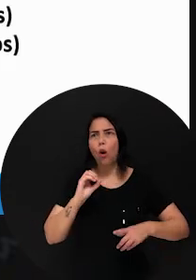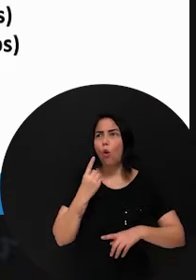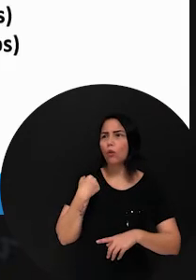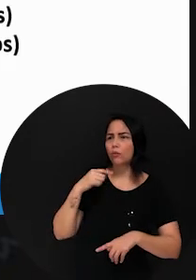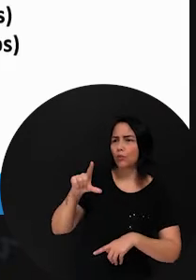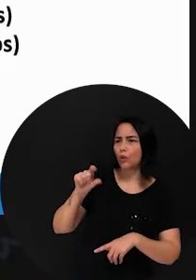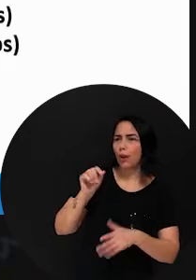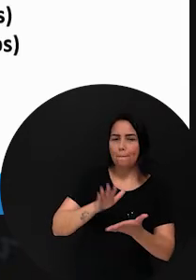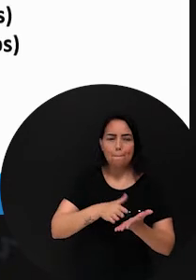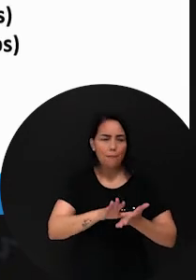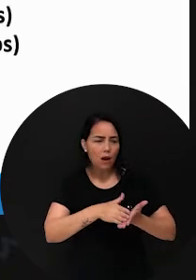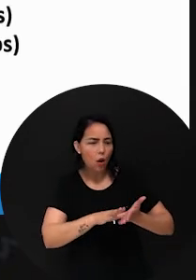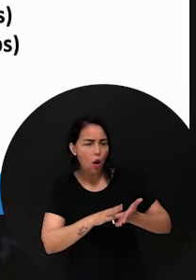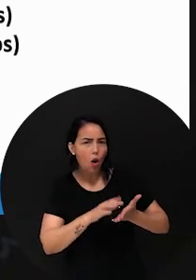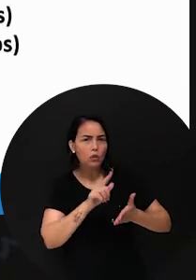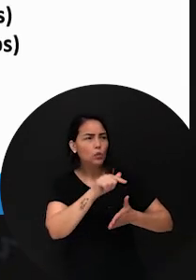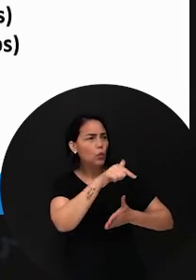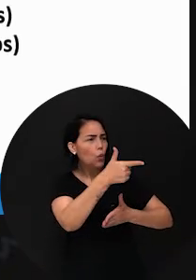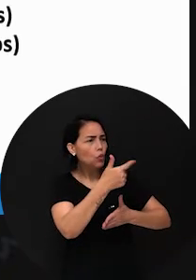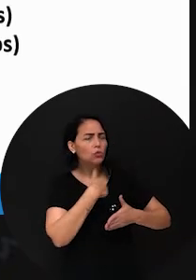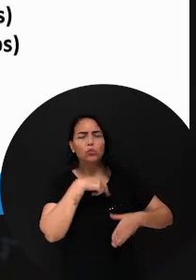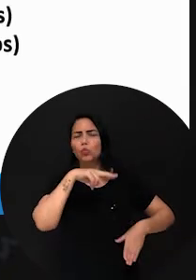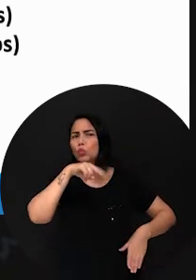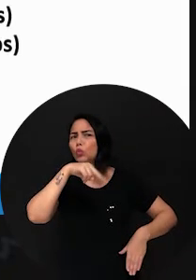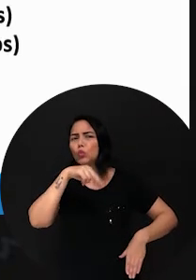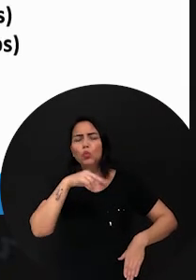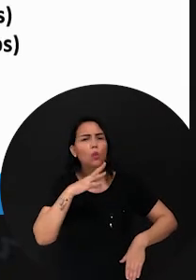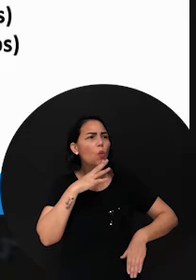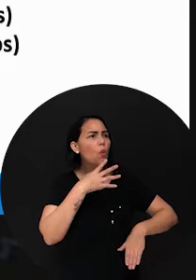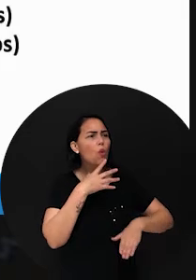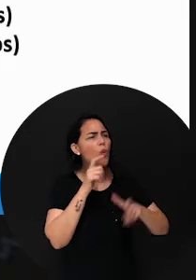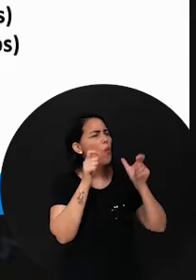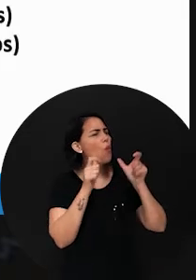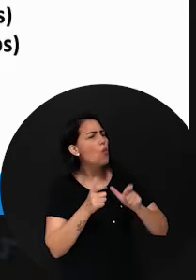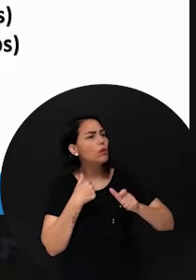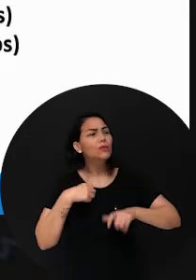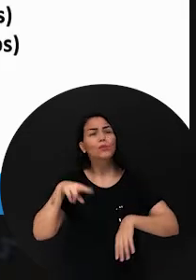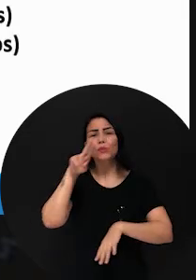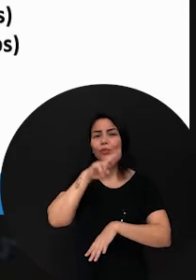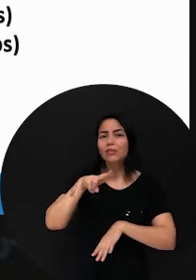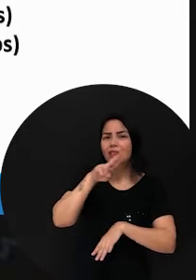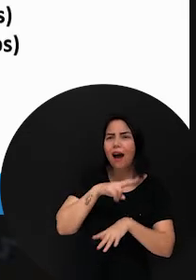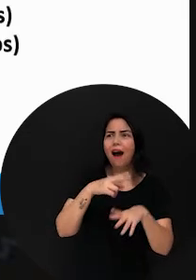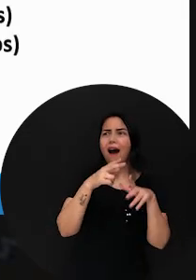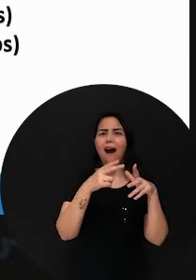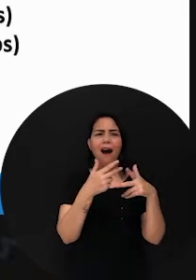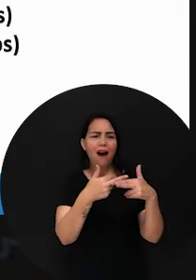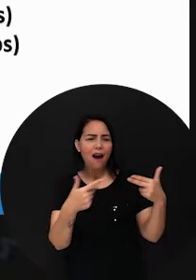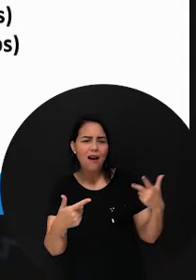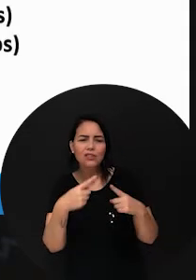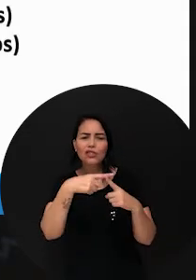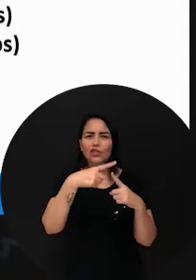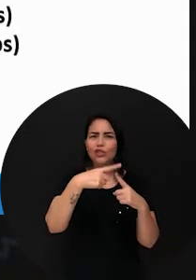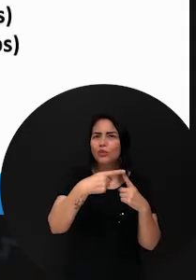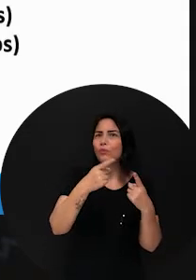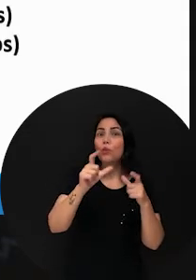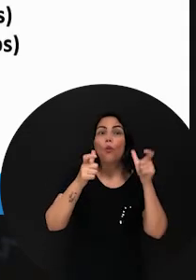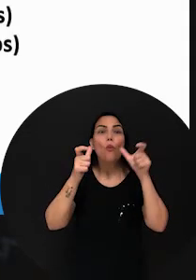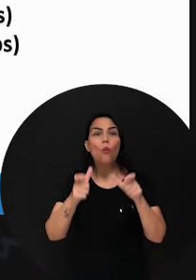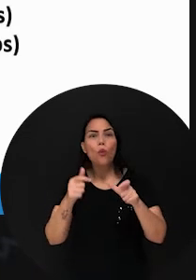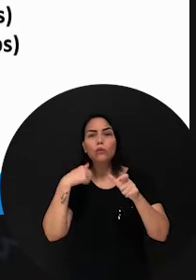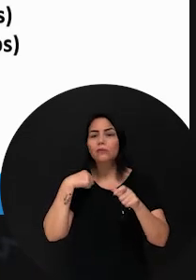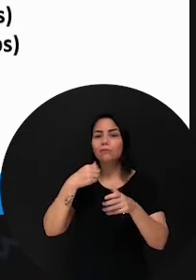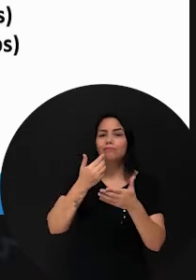que eu vou escolher um instrumento que eu nunca ouvi falar? Né? Onde que eu vou usar esse instrumento? Onde que eu vou poder tocar esse meu instrumento, né? Então, a